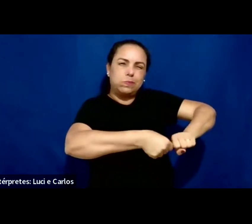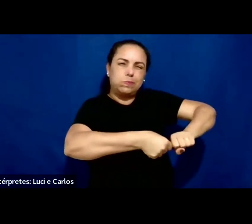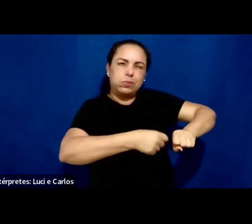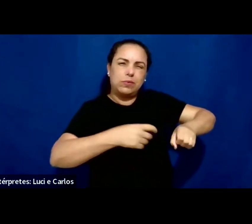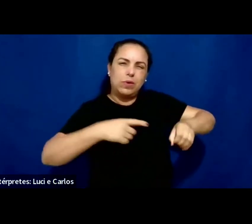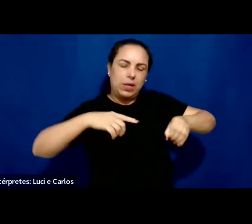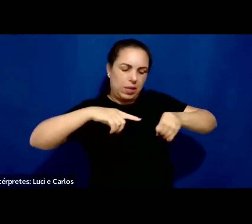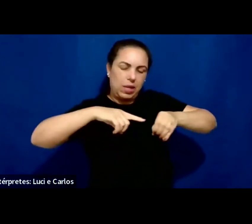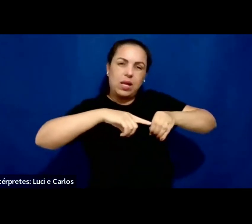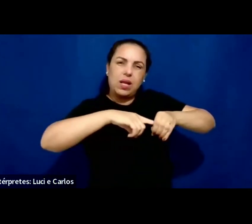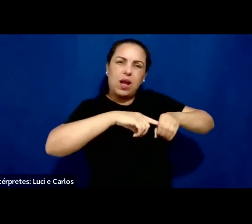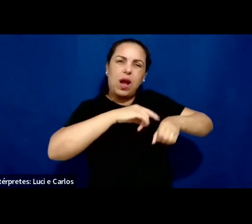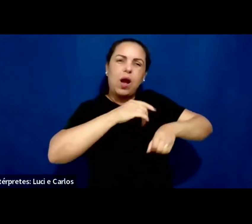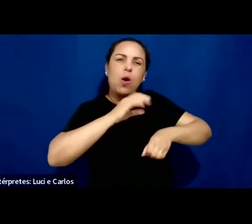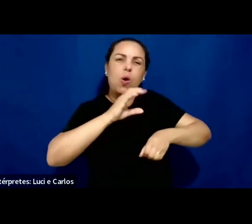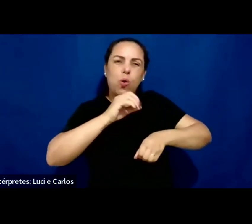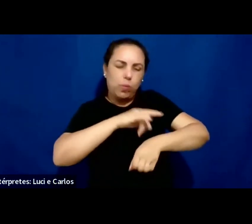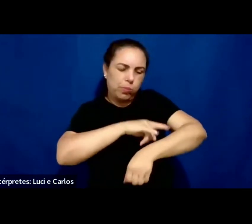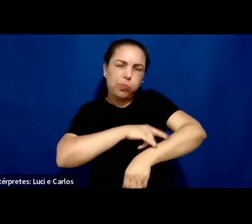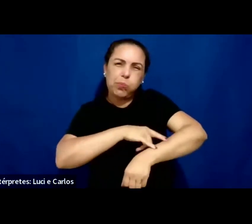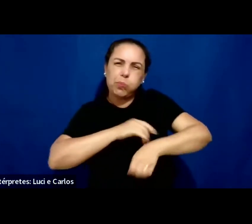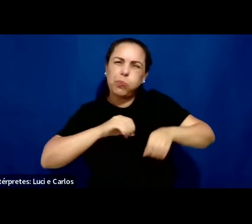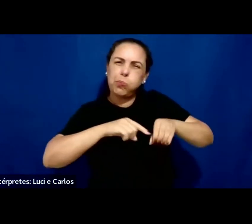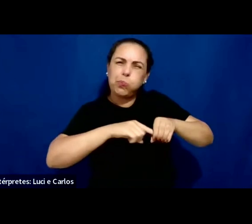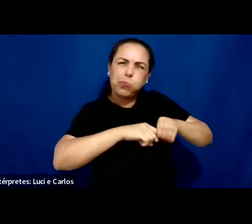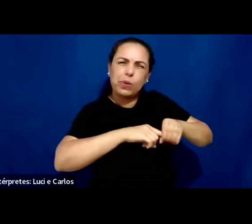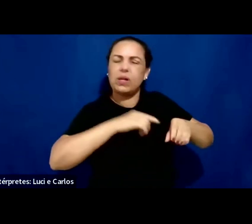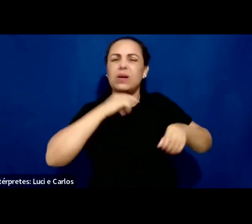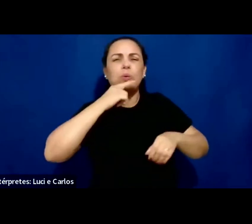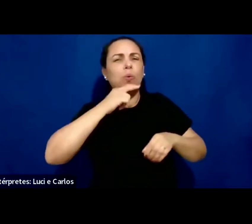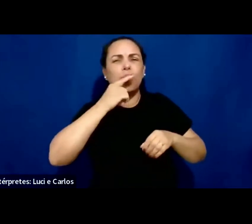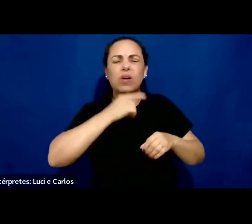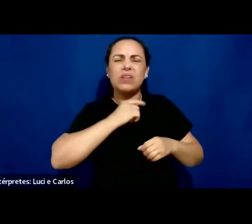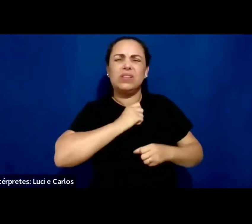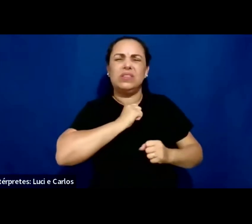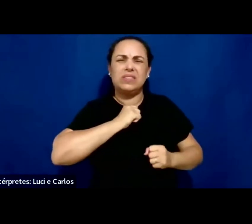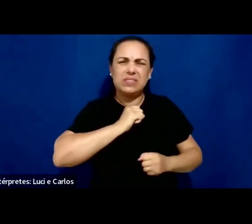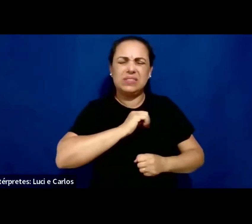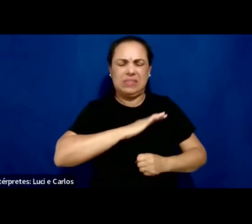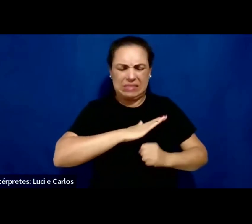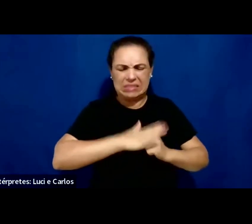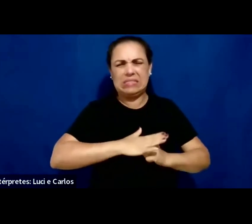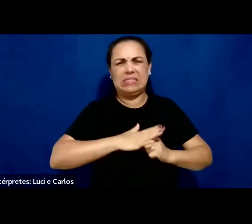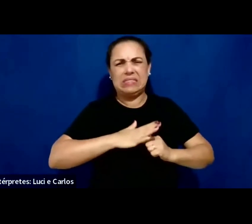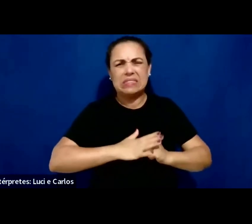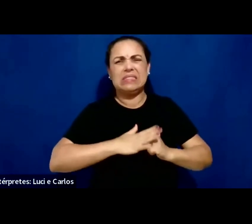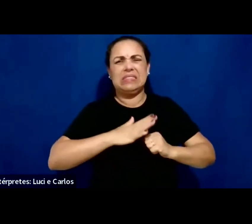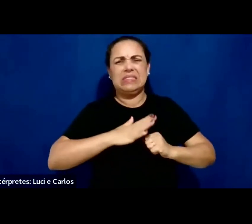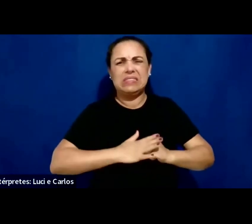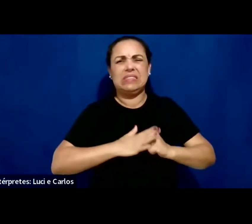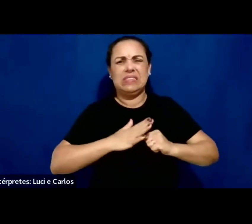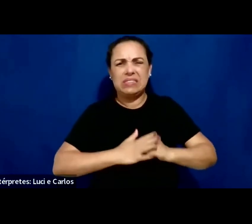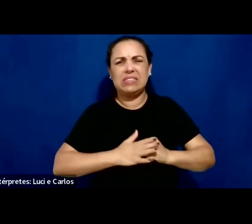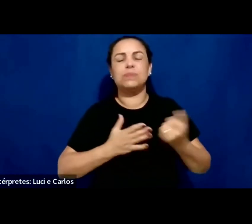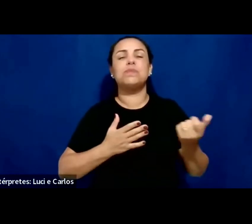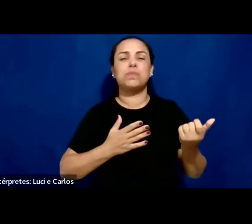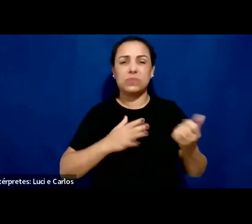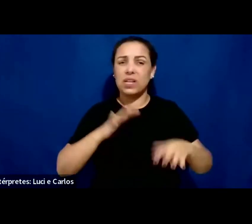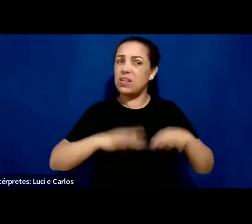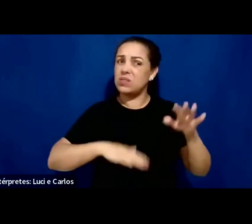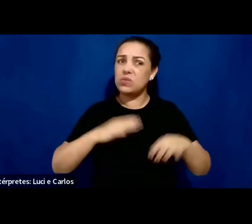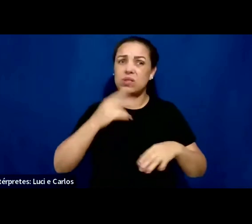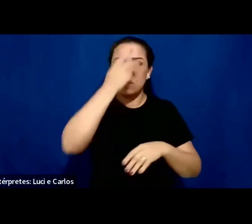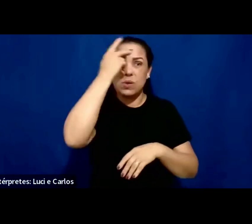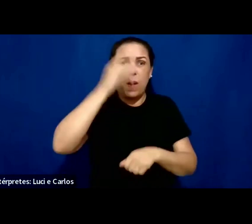o funcionamento e vai reduzindo as frequências das evacuações, né? Tem pessoas que ficam